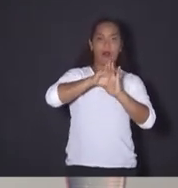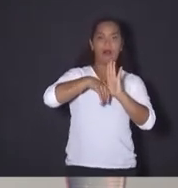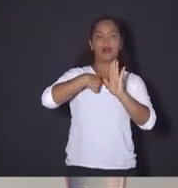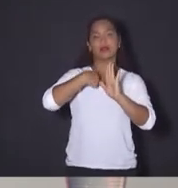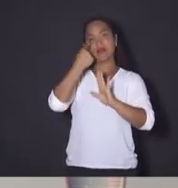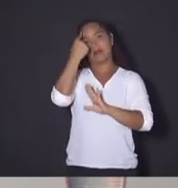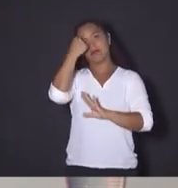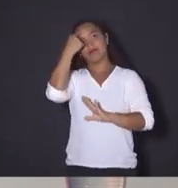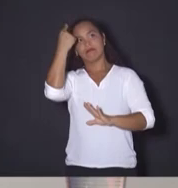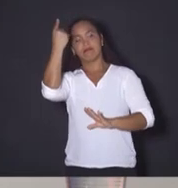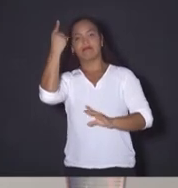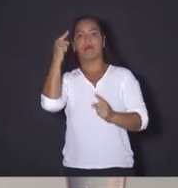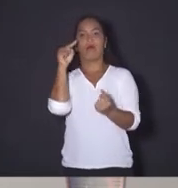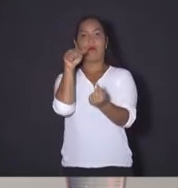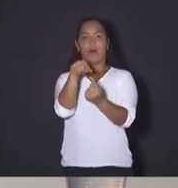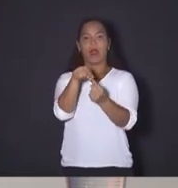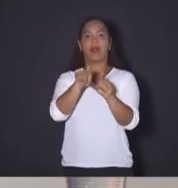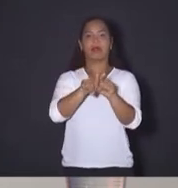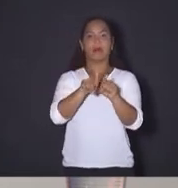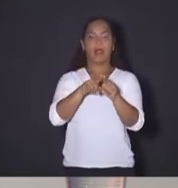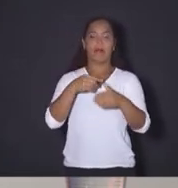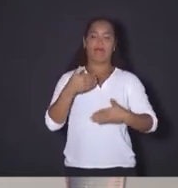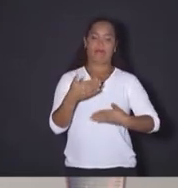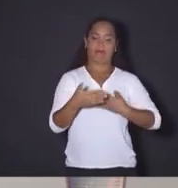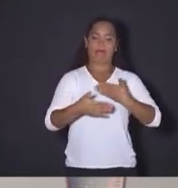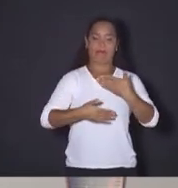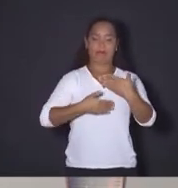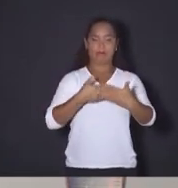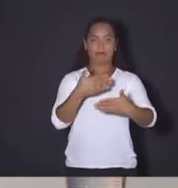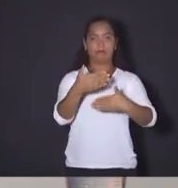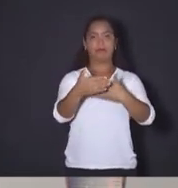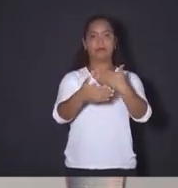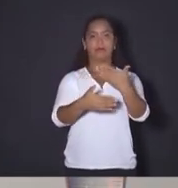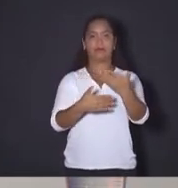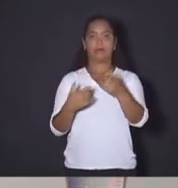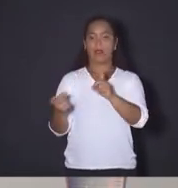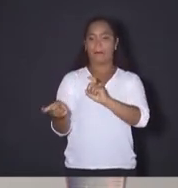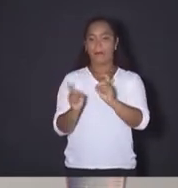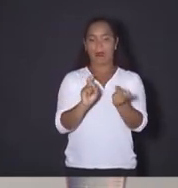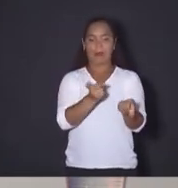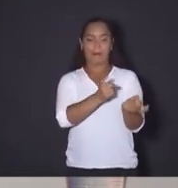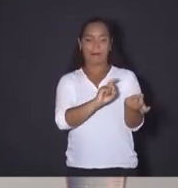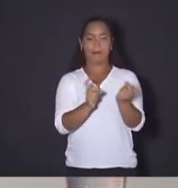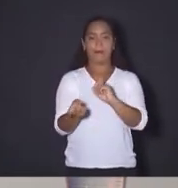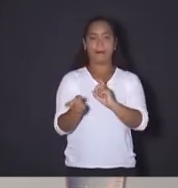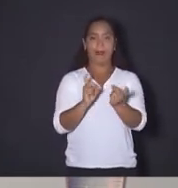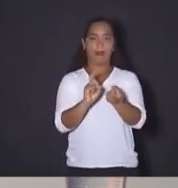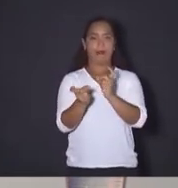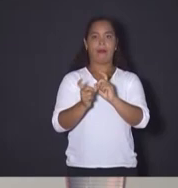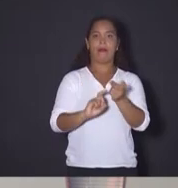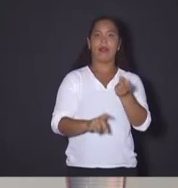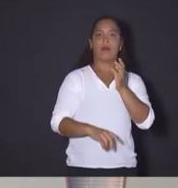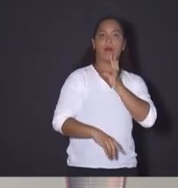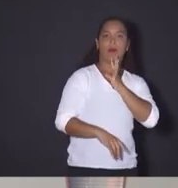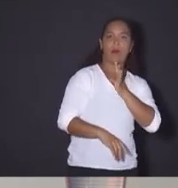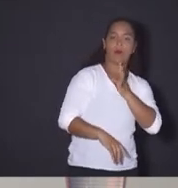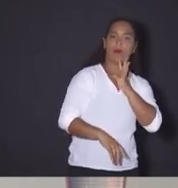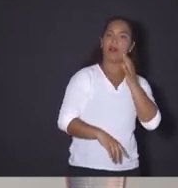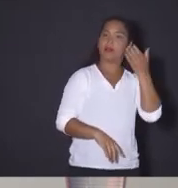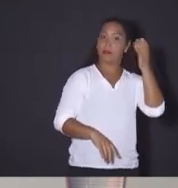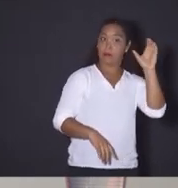objetivos desenvolvendo-se na articulação entre conhecimentos científicos e